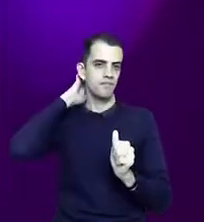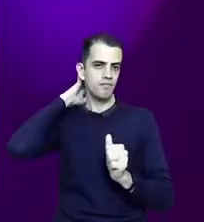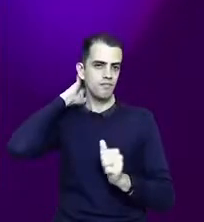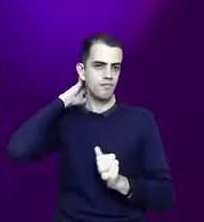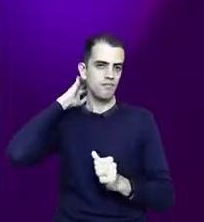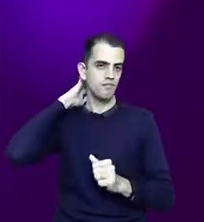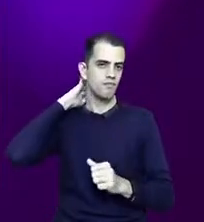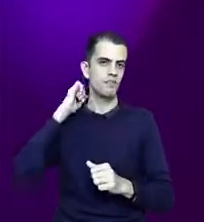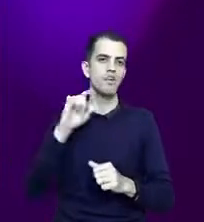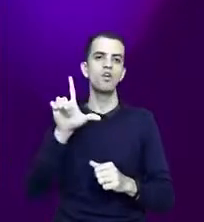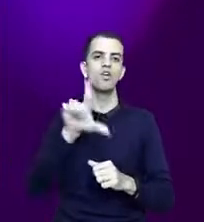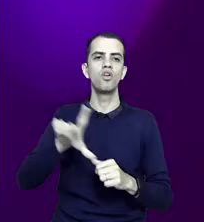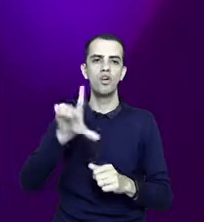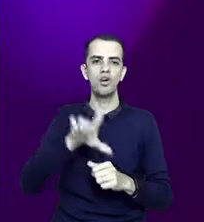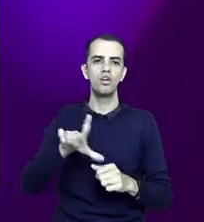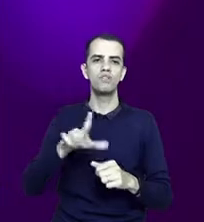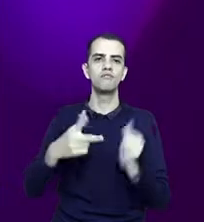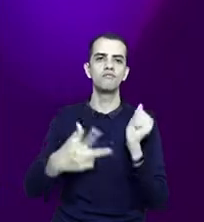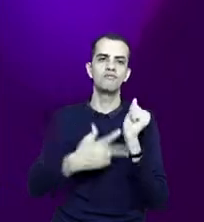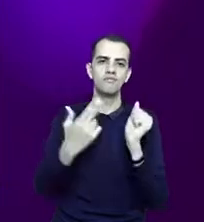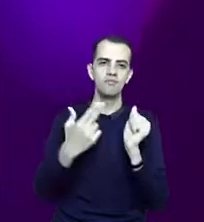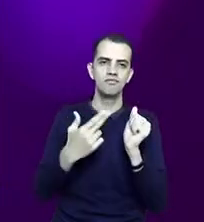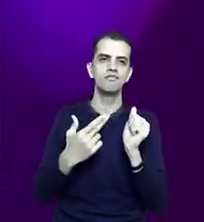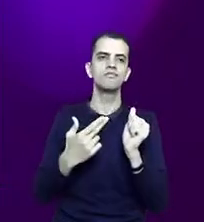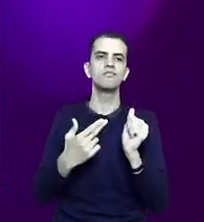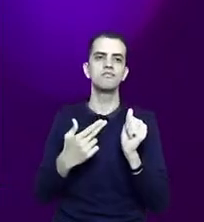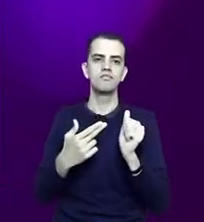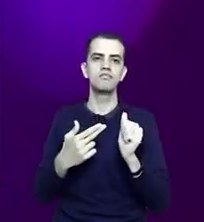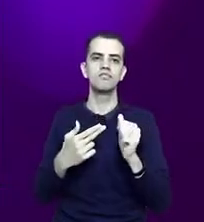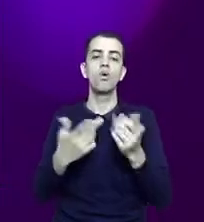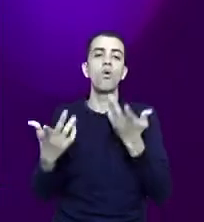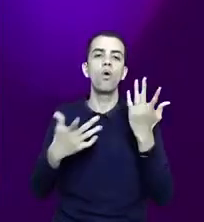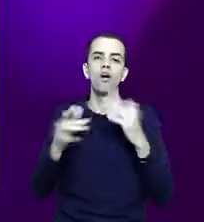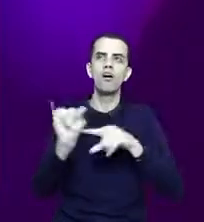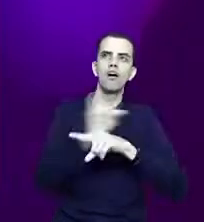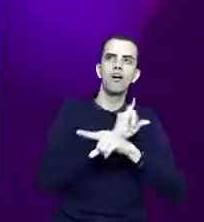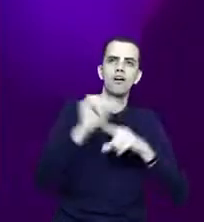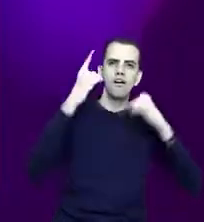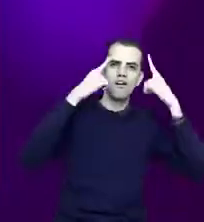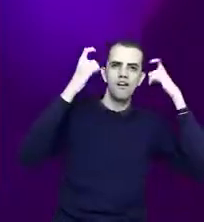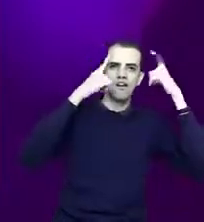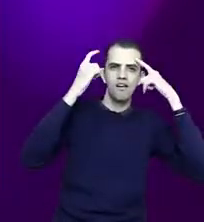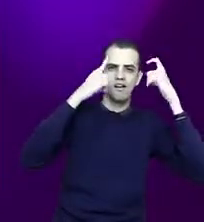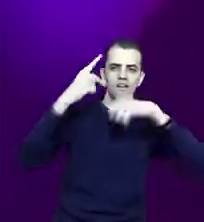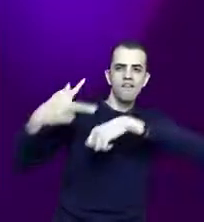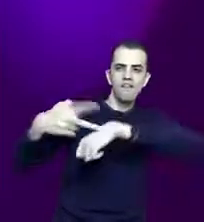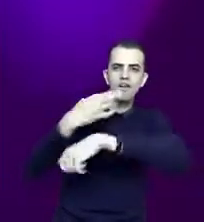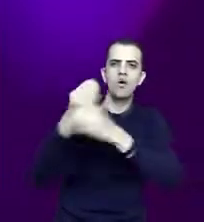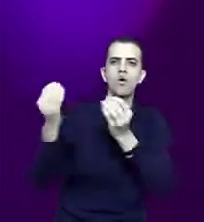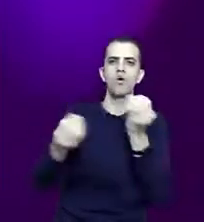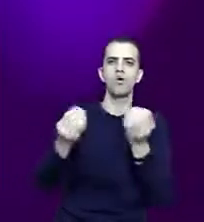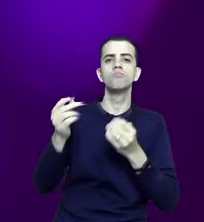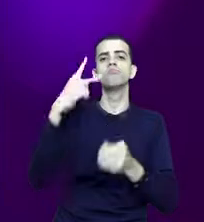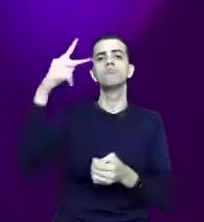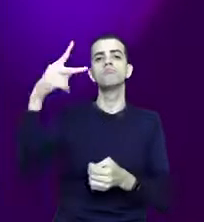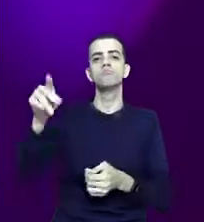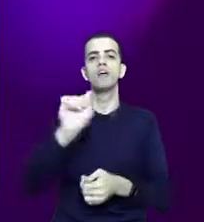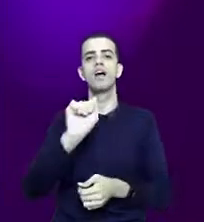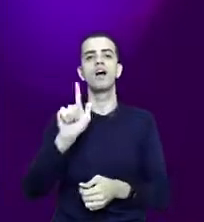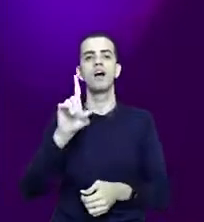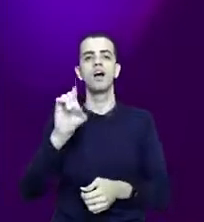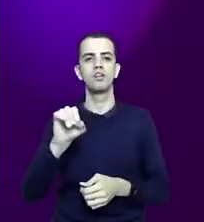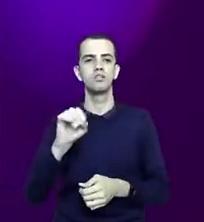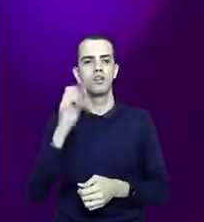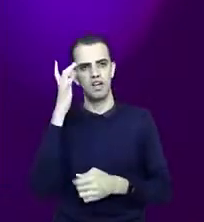Da logística da cirurgia, a tática cirúrgica que você usaria para fazer isso. Como que você pensaria aí, Aldo? Você acha que